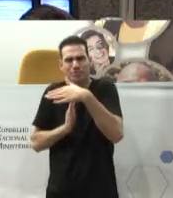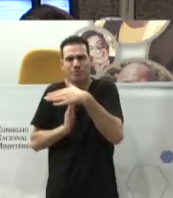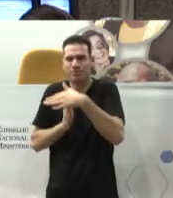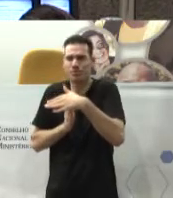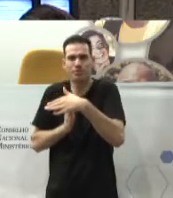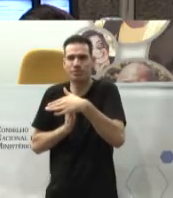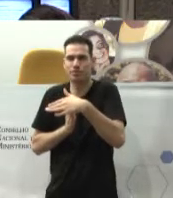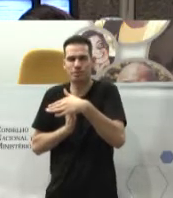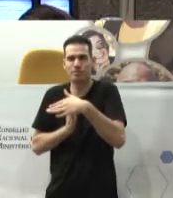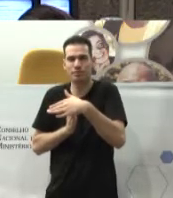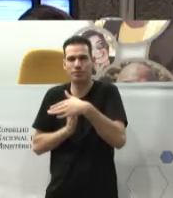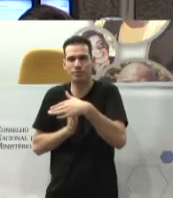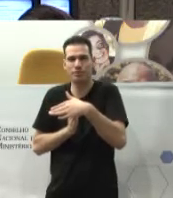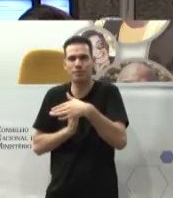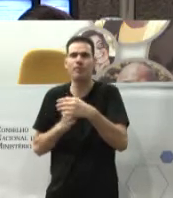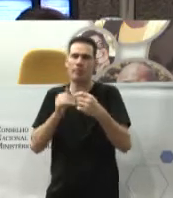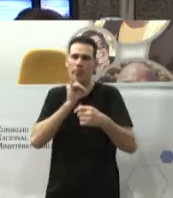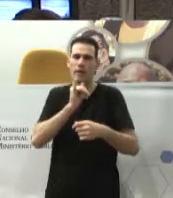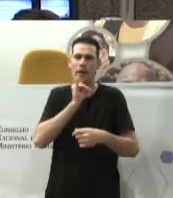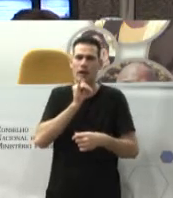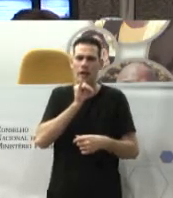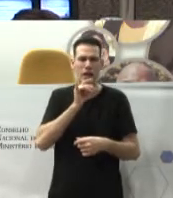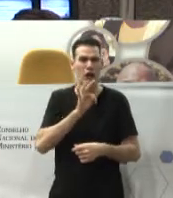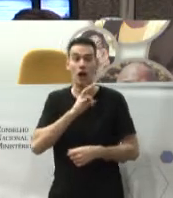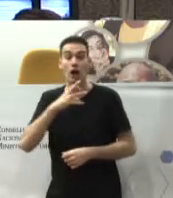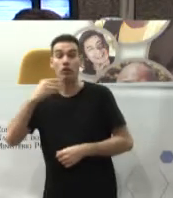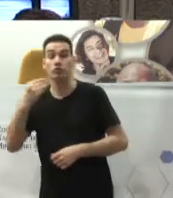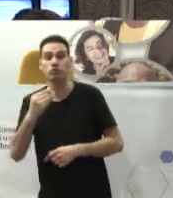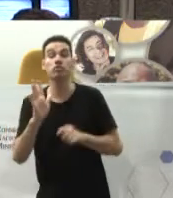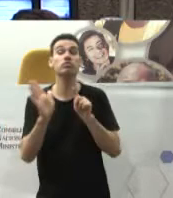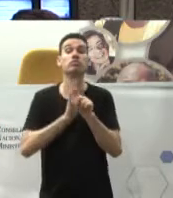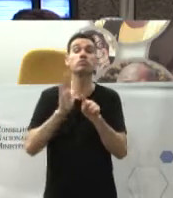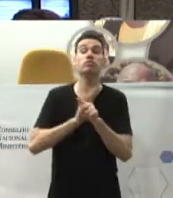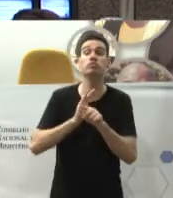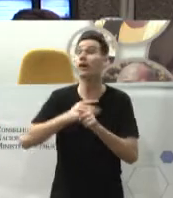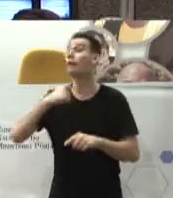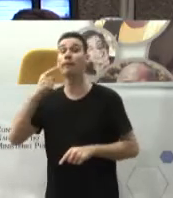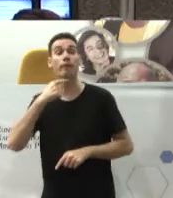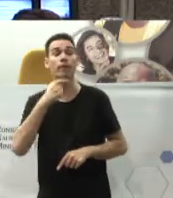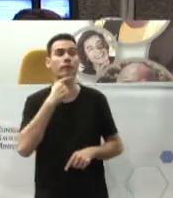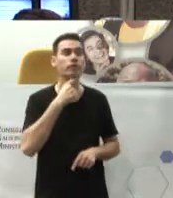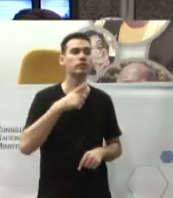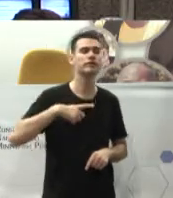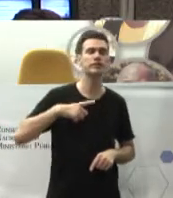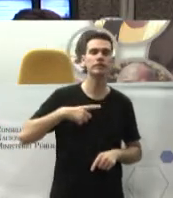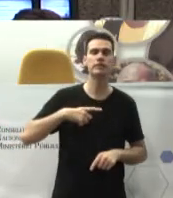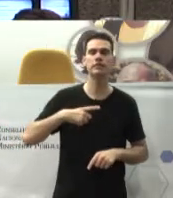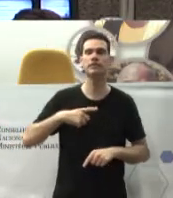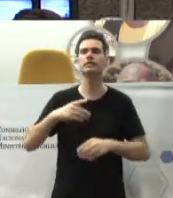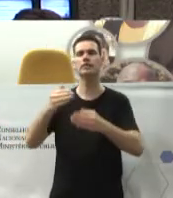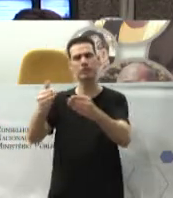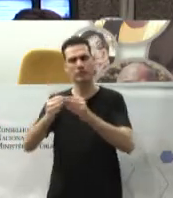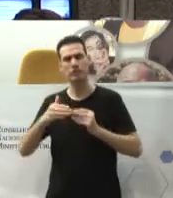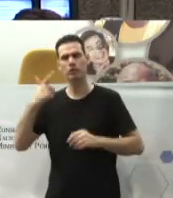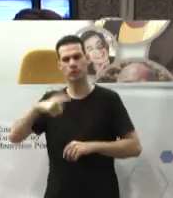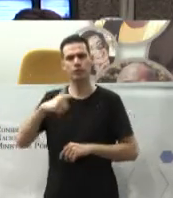de é necessário contestar tudo, é necessário recorrer de tudo. A advocacia pública hoje ela